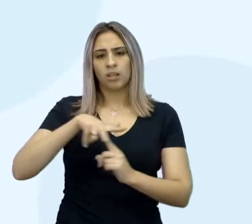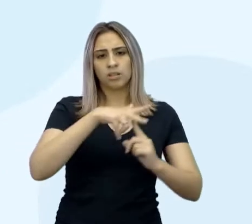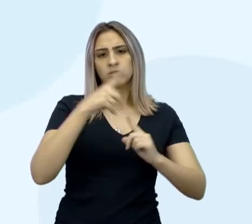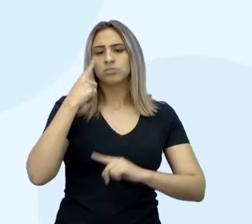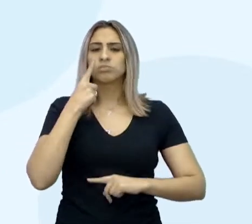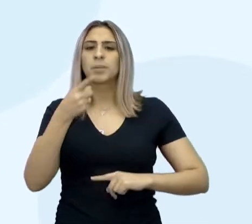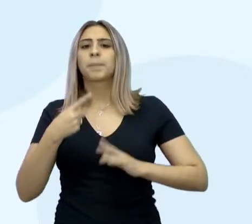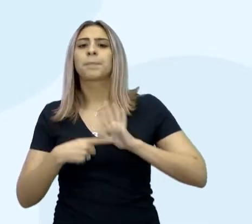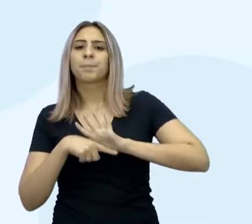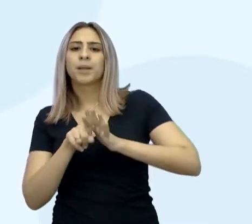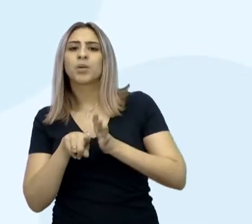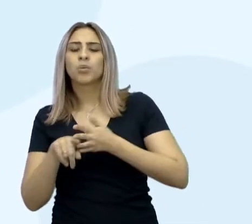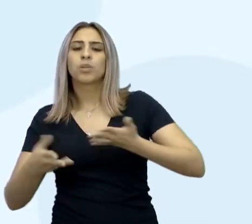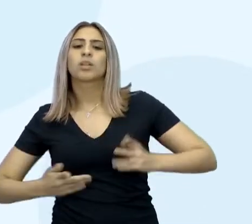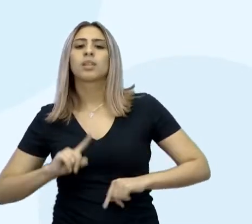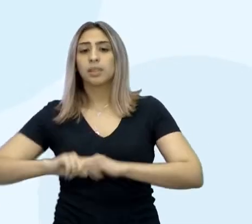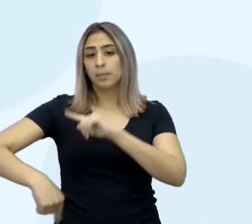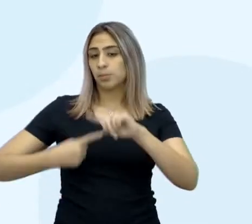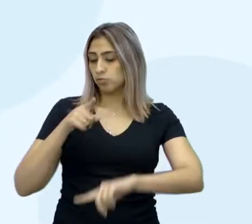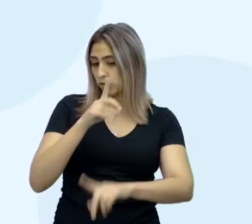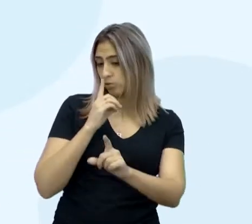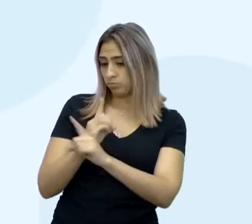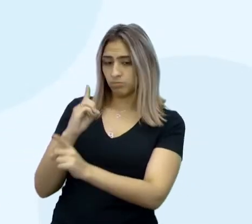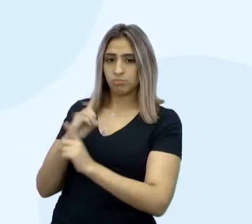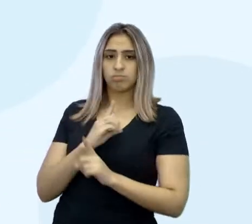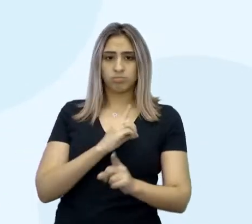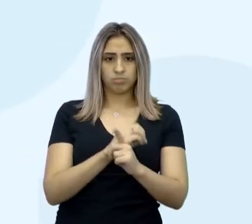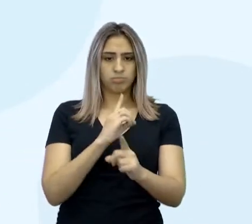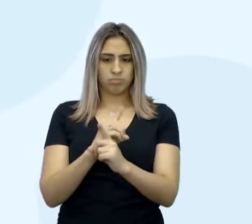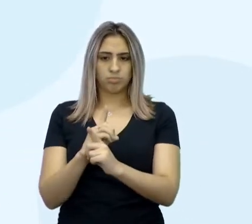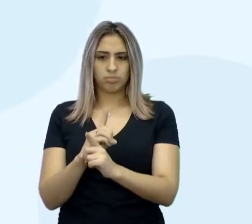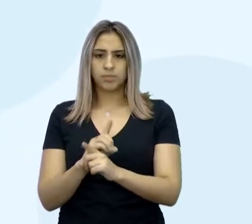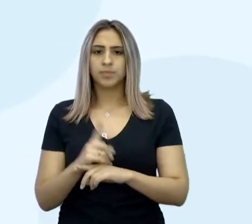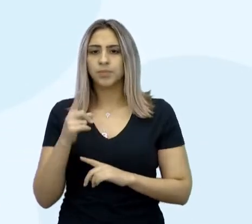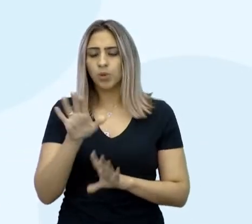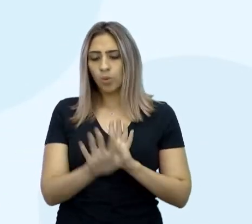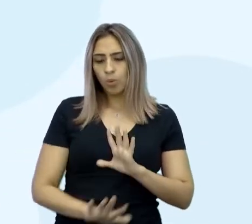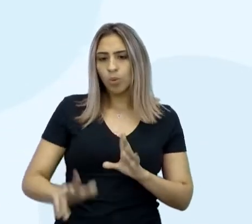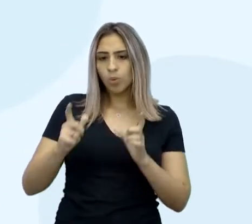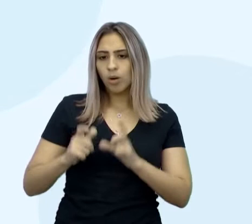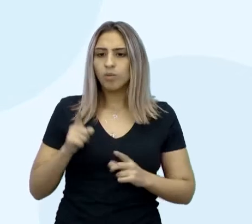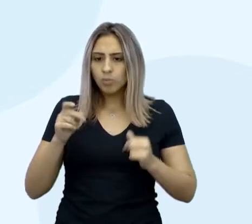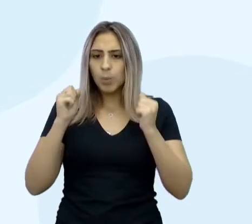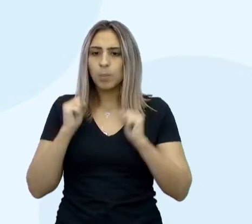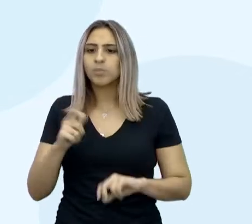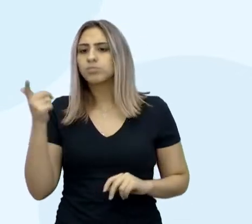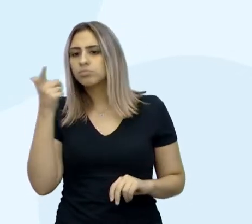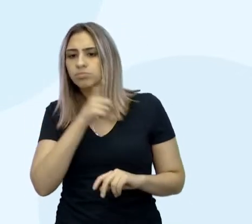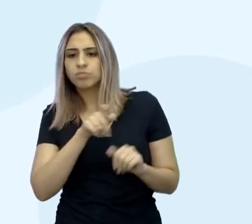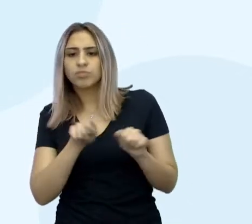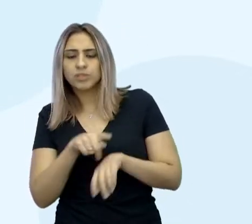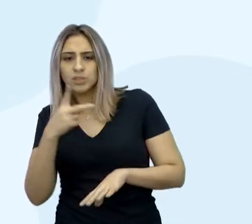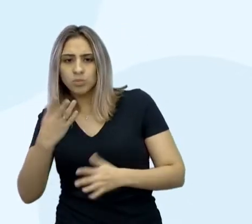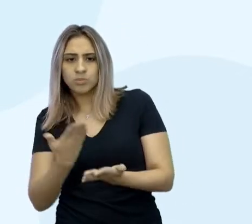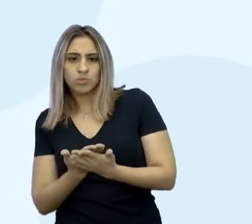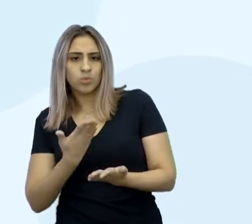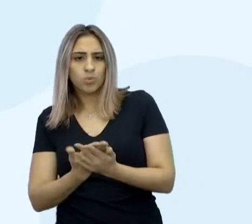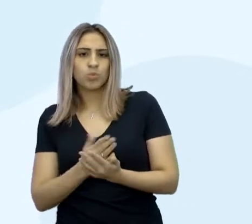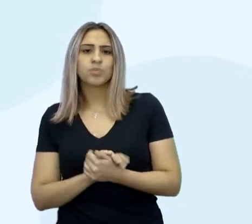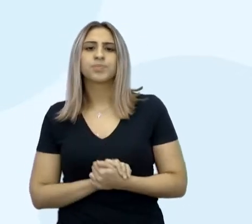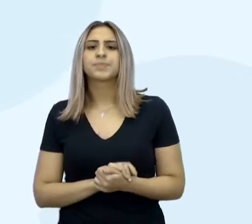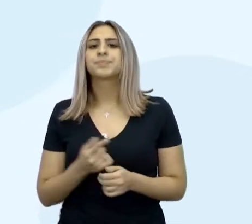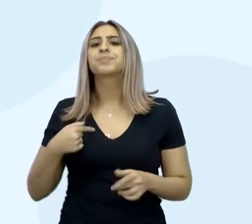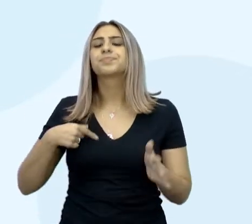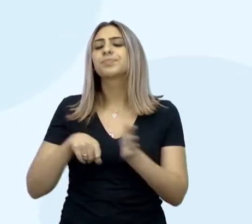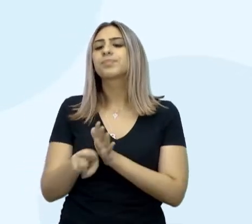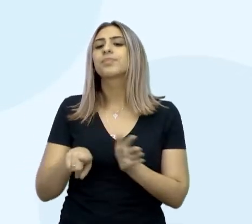às perguntas, depois de você encontrar aí uma área, onde você vai querer realizar o seu estudo, nós vamos